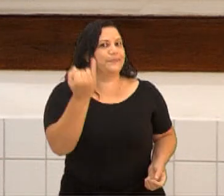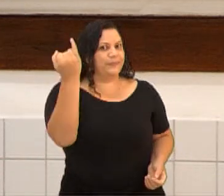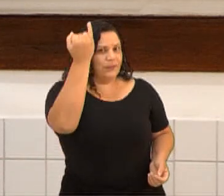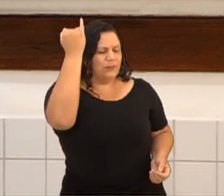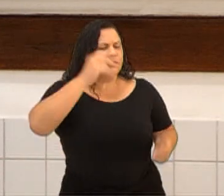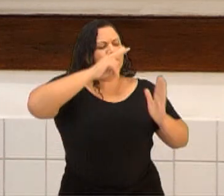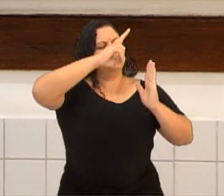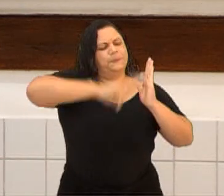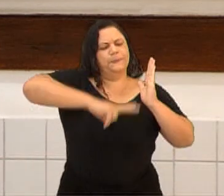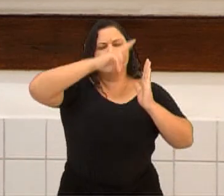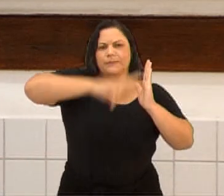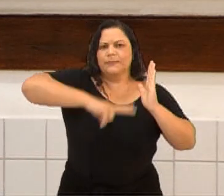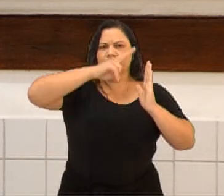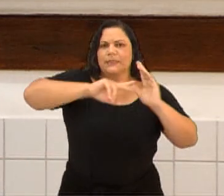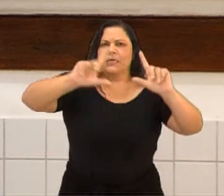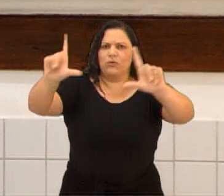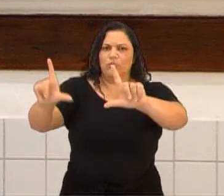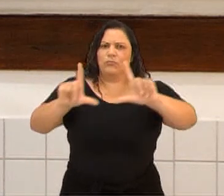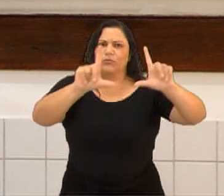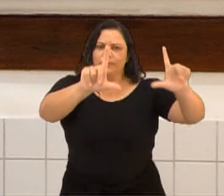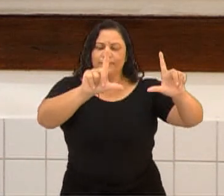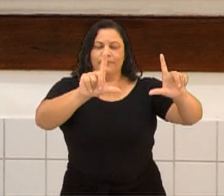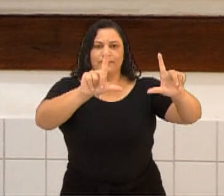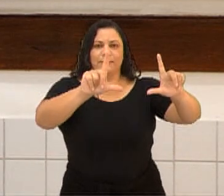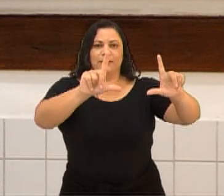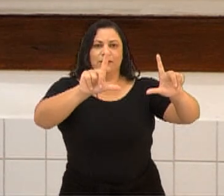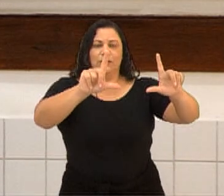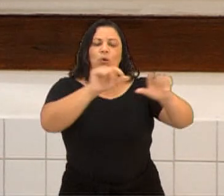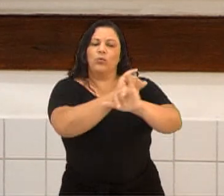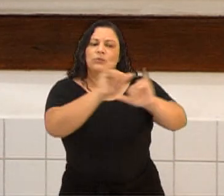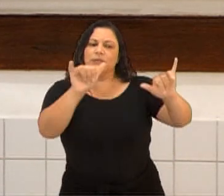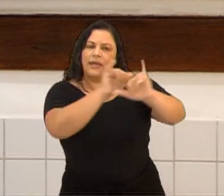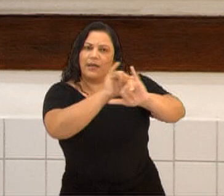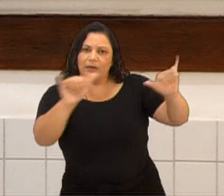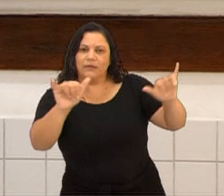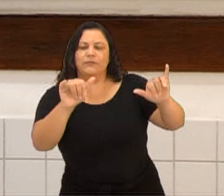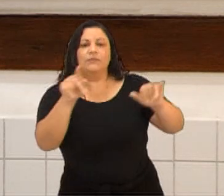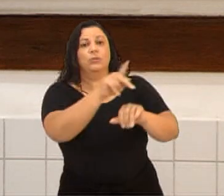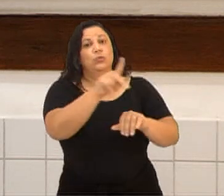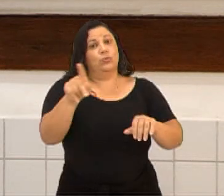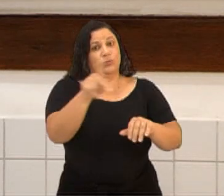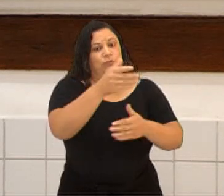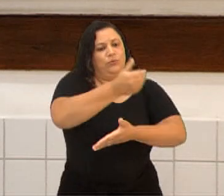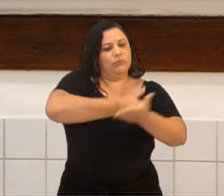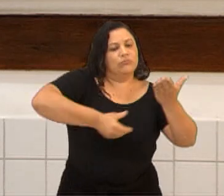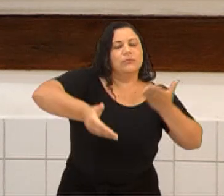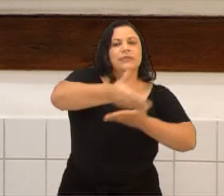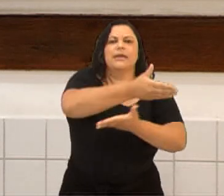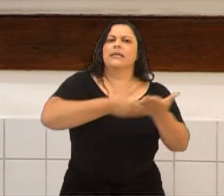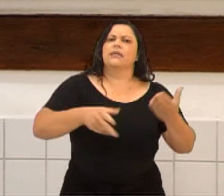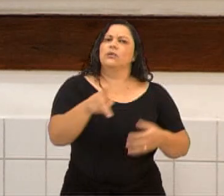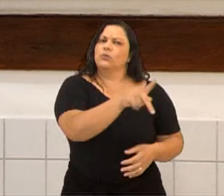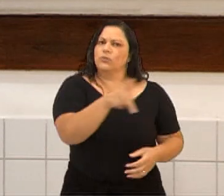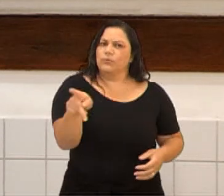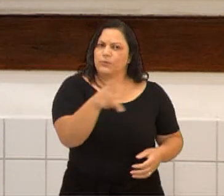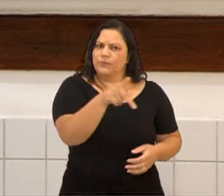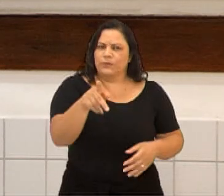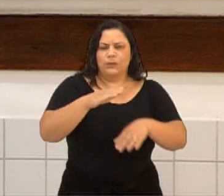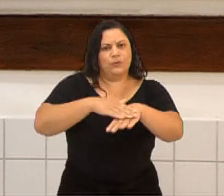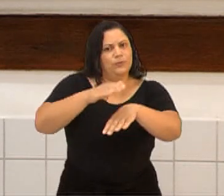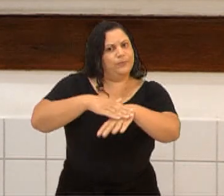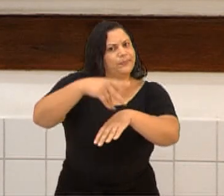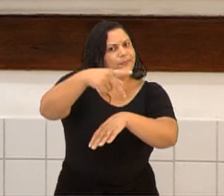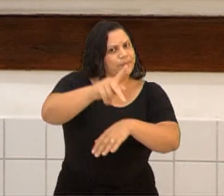vocês leiam o mural, os recados que o professor coloca lá, interajam com os professores de vocês, não